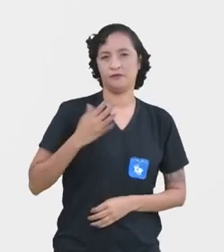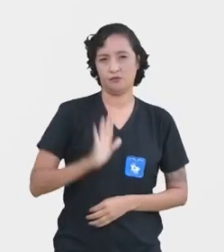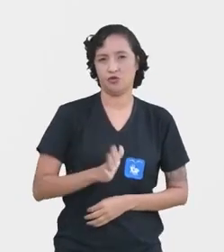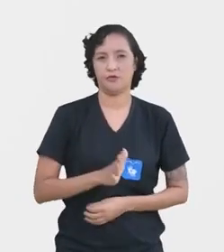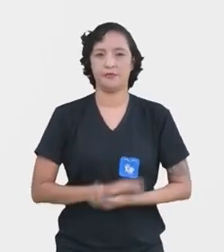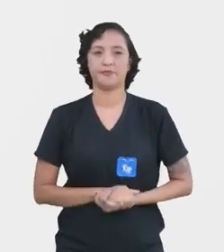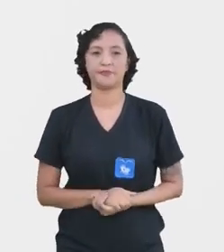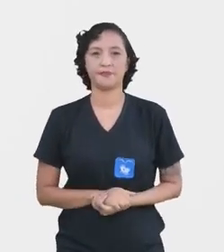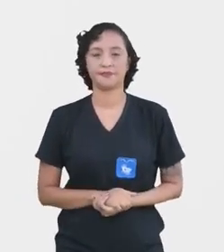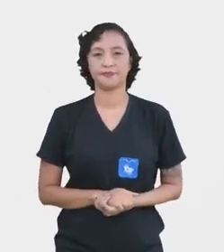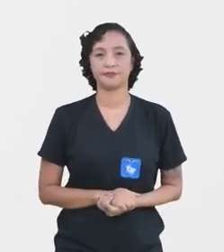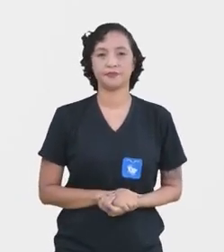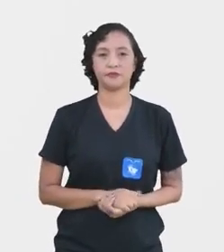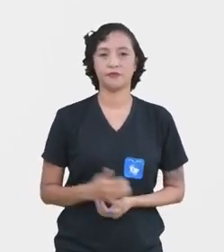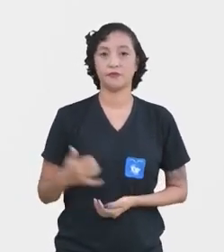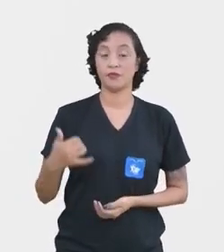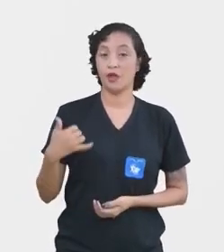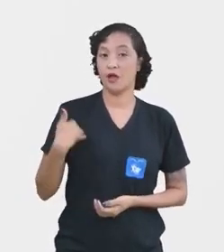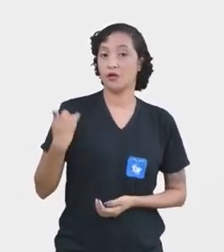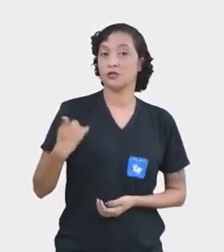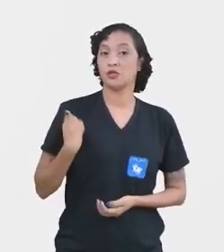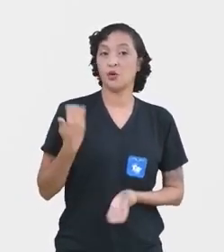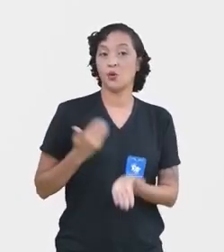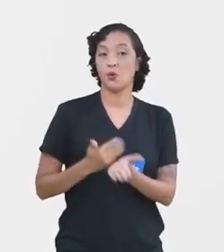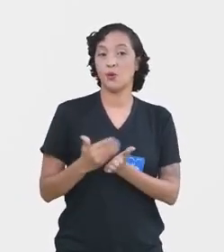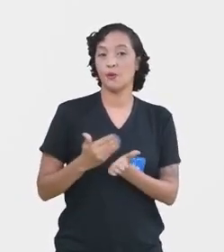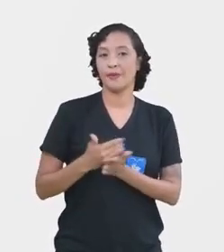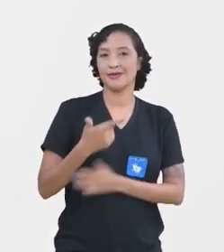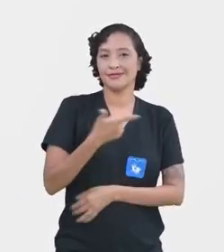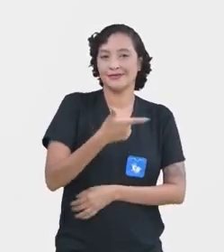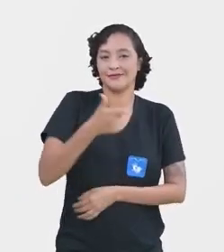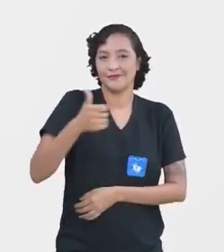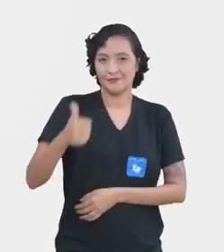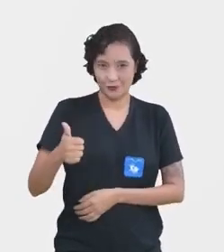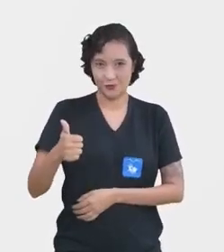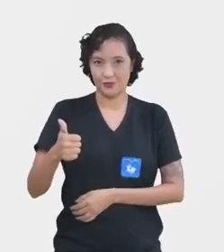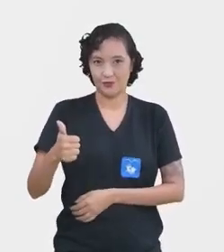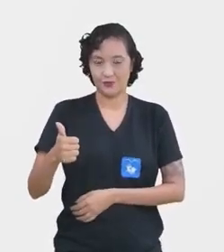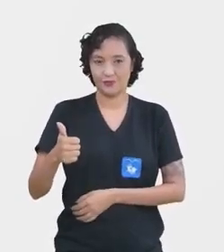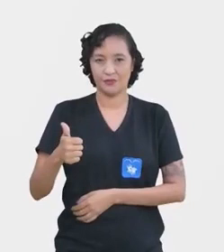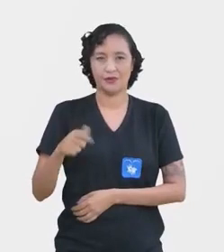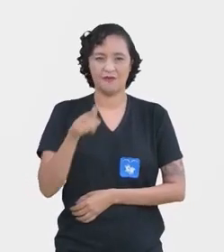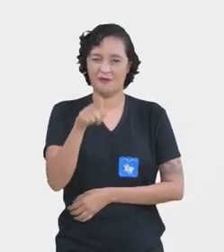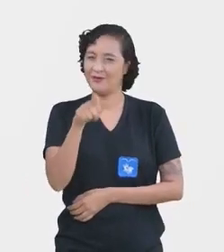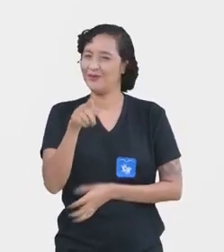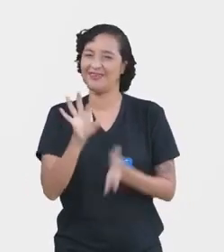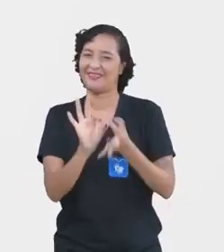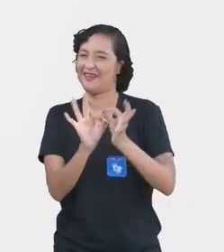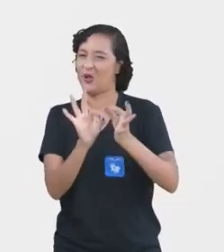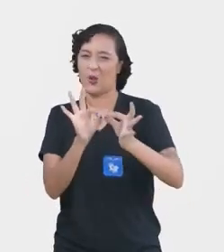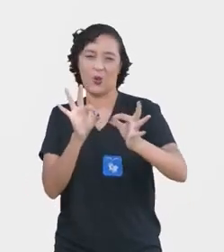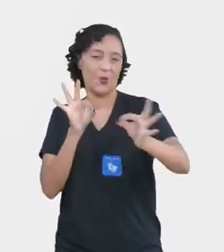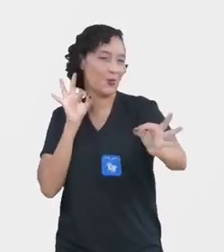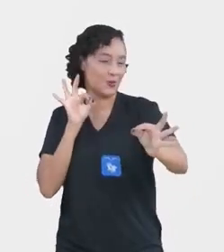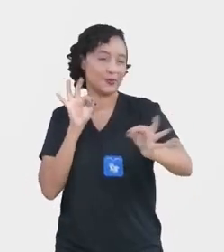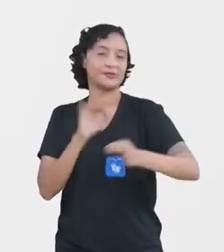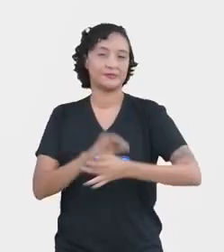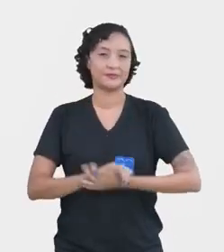fase adulta, ela inicia aos 21 anos, vocês estão longe ainda de chegar a essa